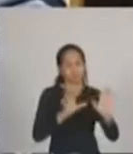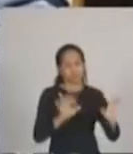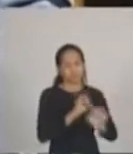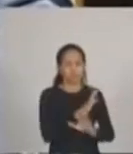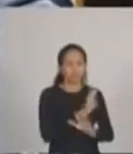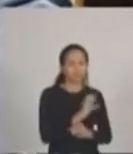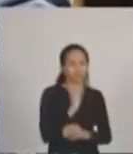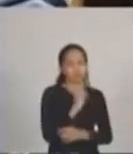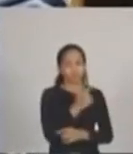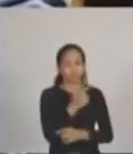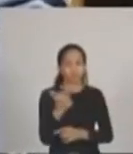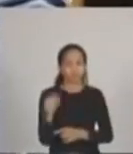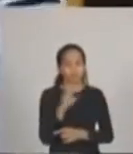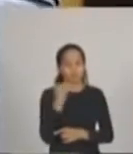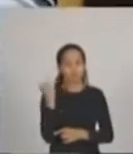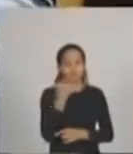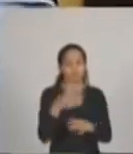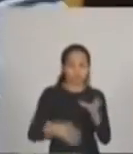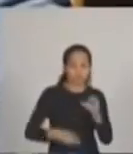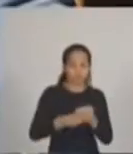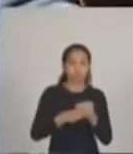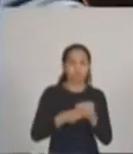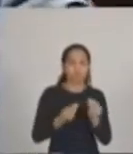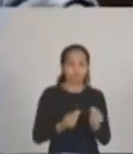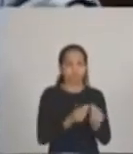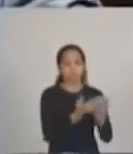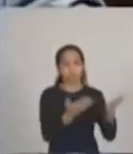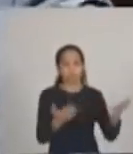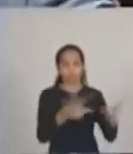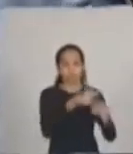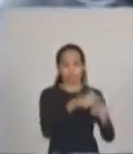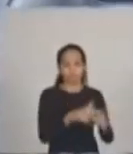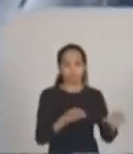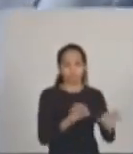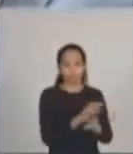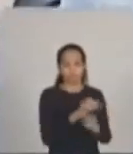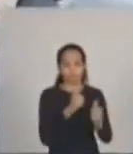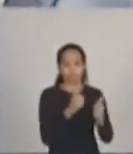é uma importante contribuição que eu entrego às mãos de Vossa Excelência nesse momento.